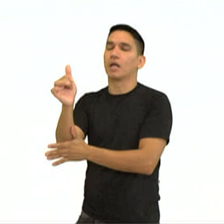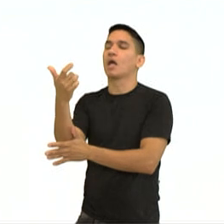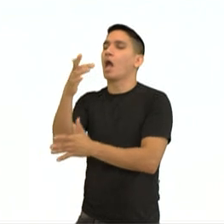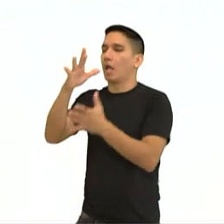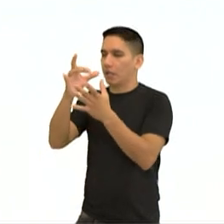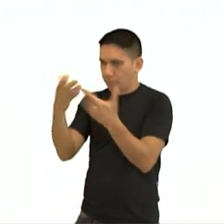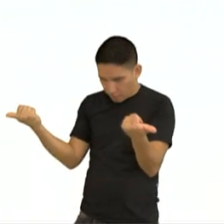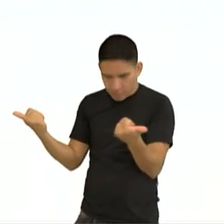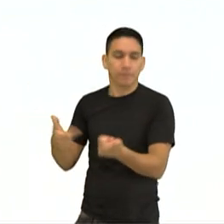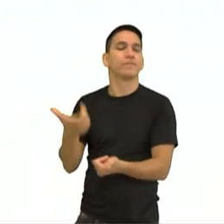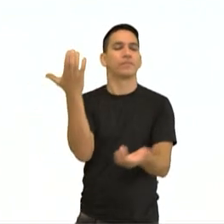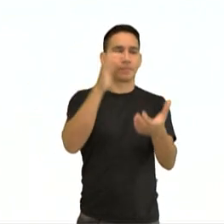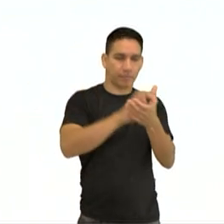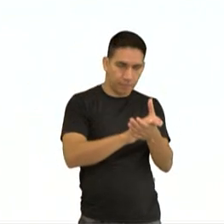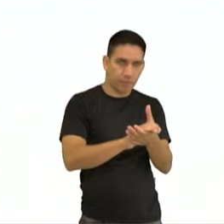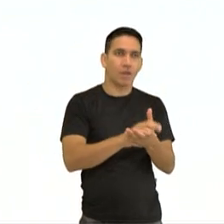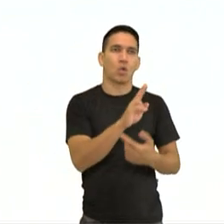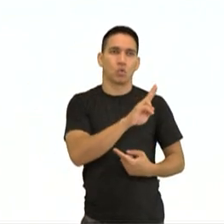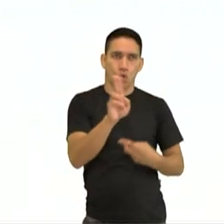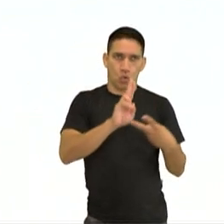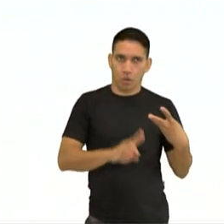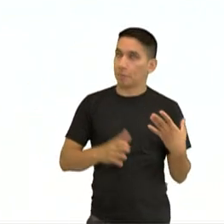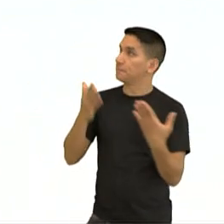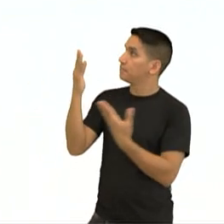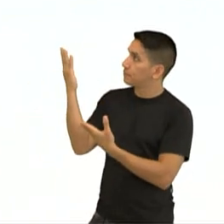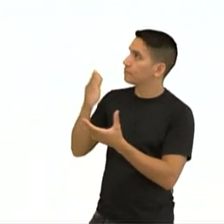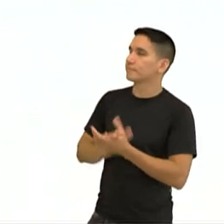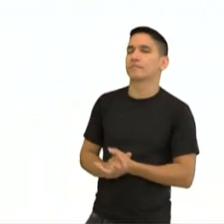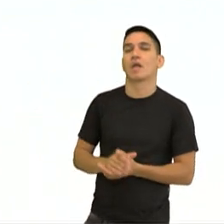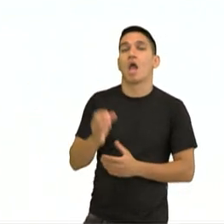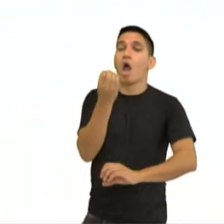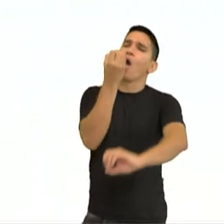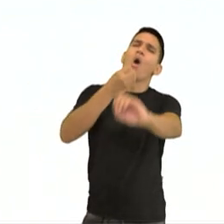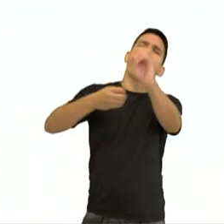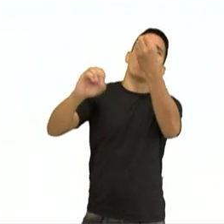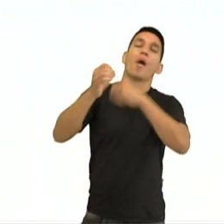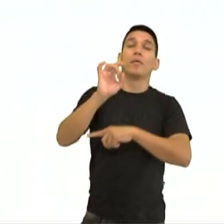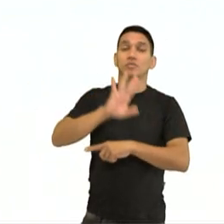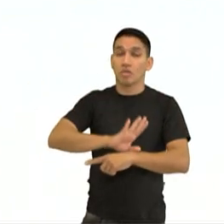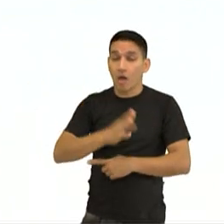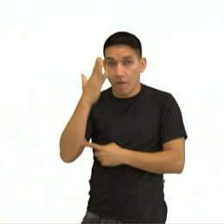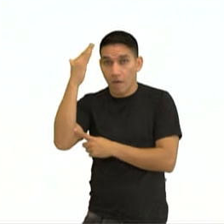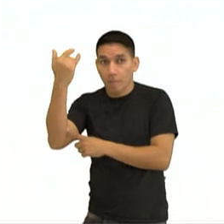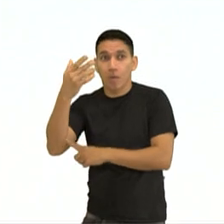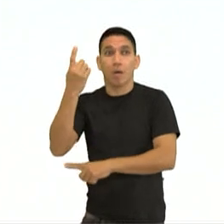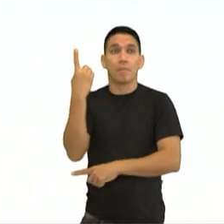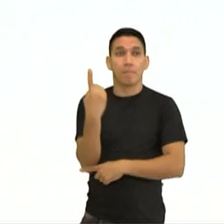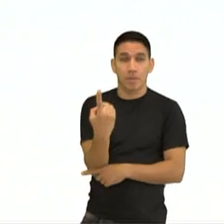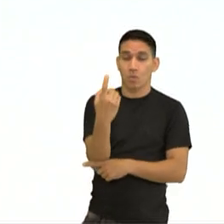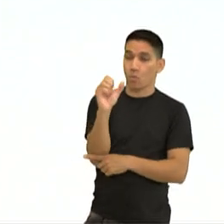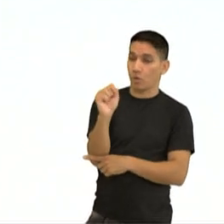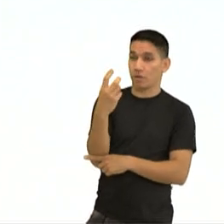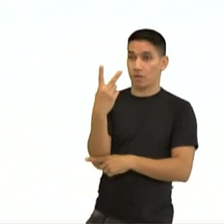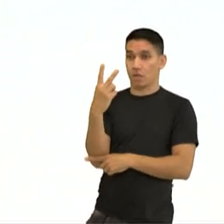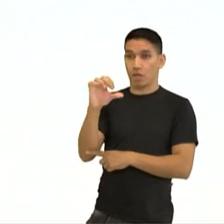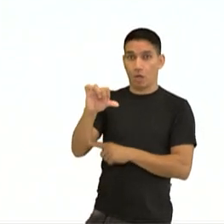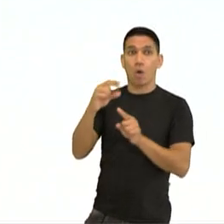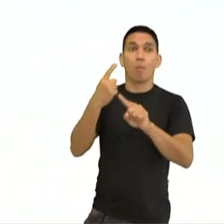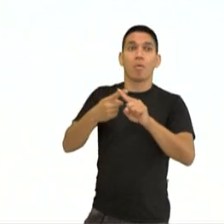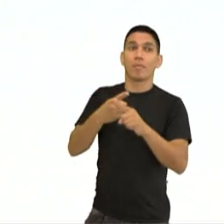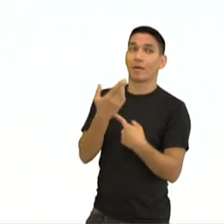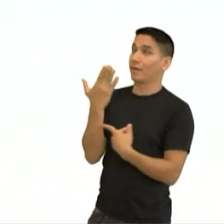e Ana Madalena Wilkin. Né? Obras foram conhecidas só em 1829, graças a esse cara aqui, ó,